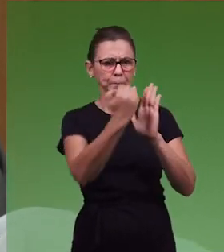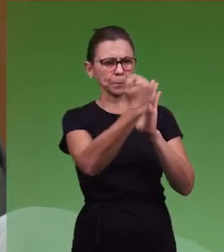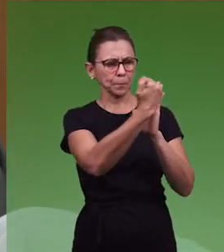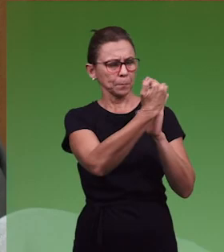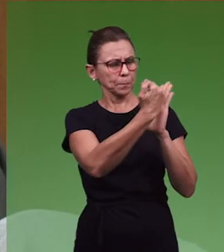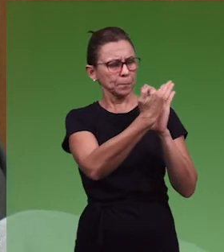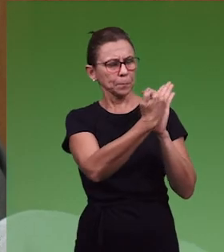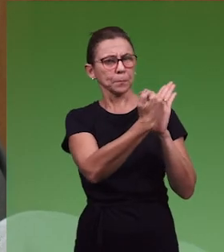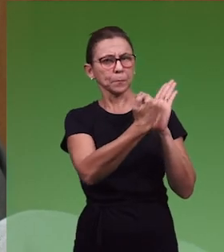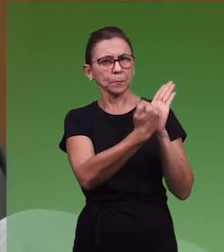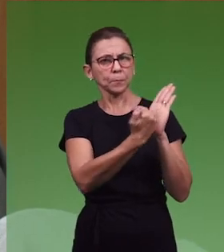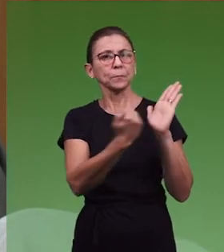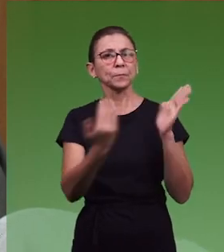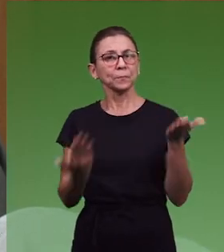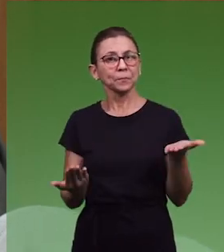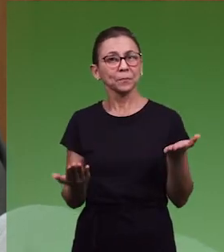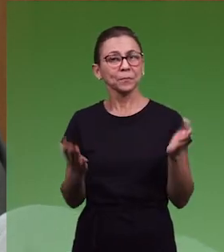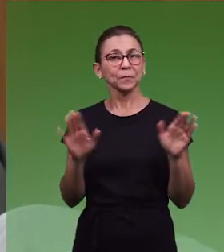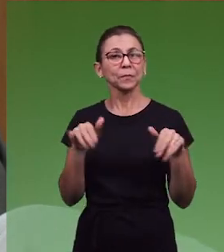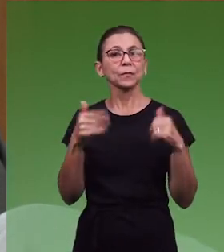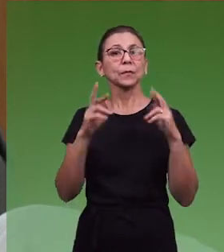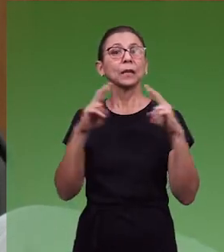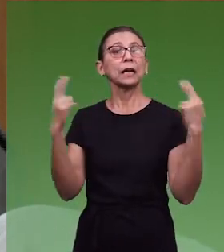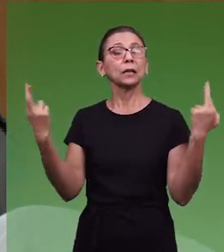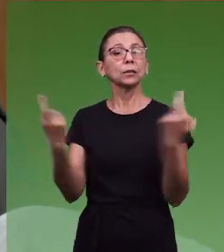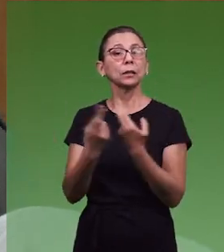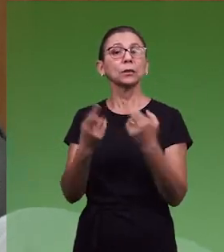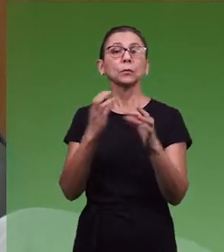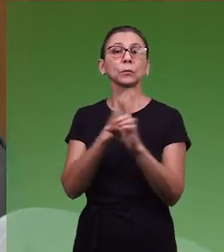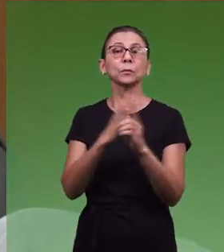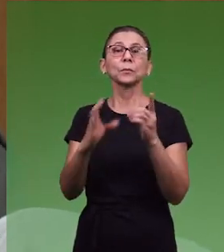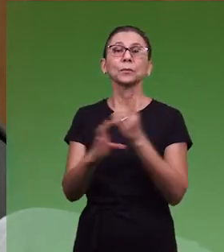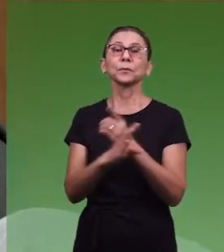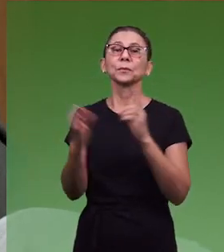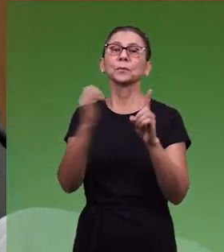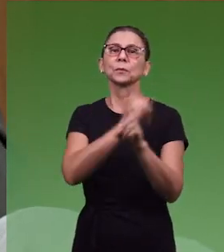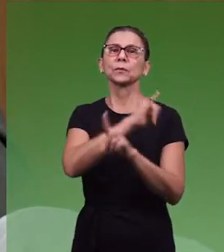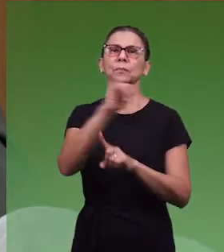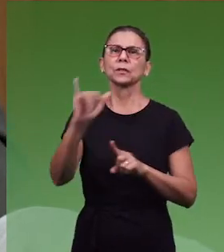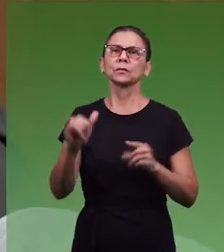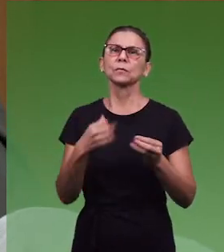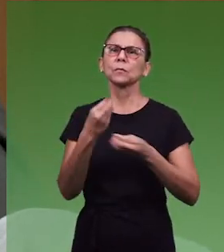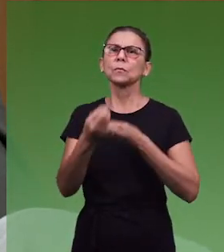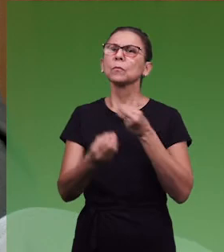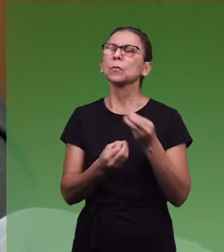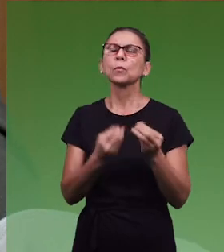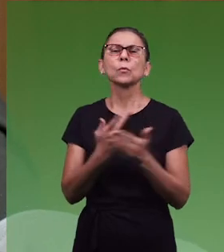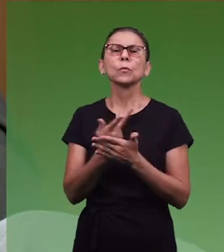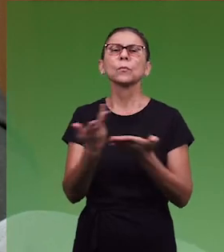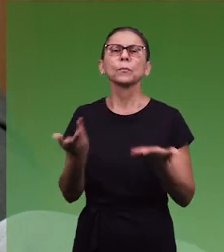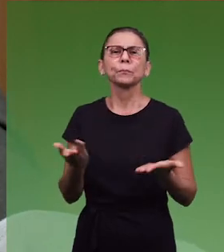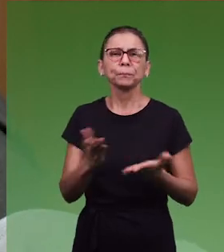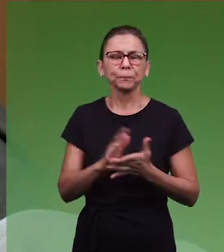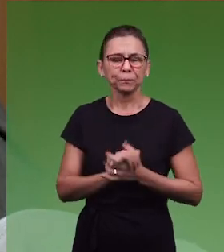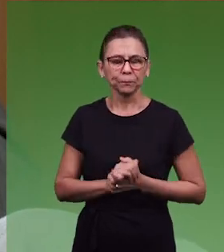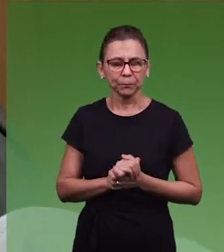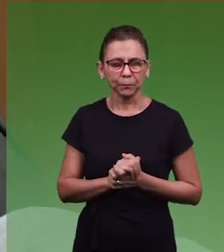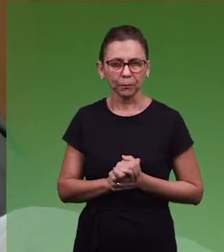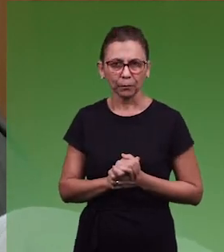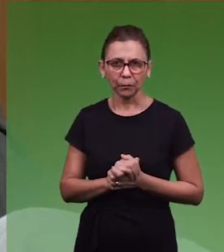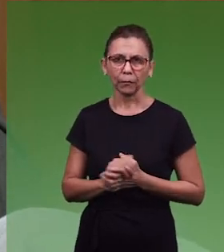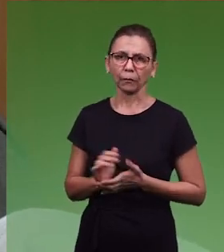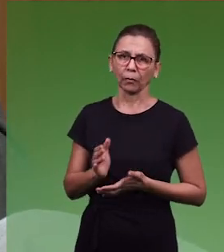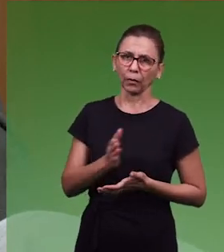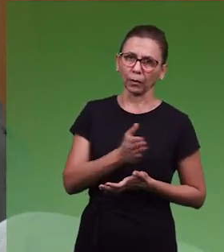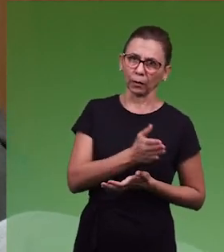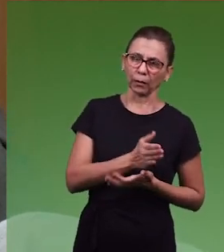nesta reunião, chamada reunião do culto profético. E como que isso se processa? nós vamos entender que através